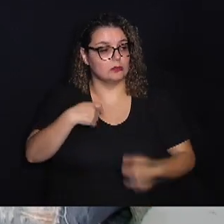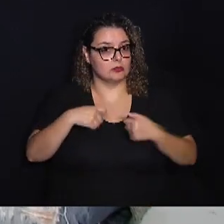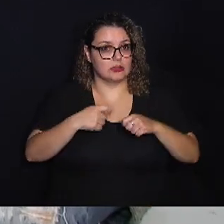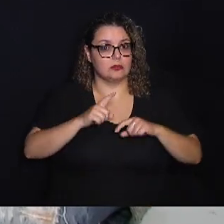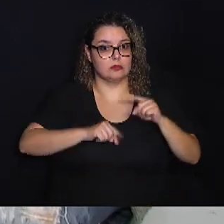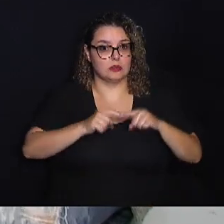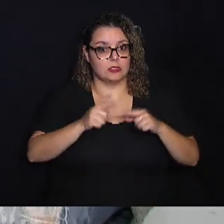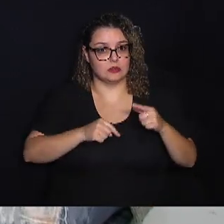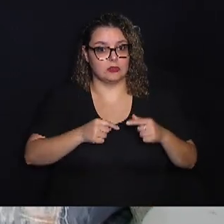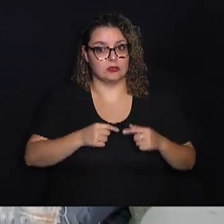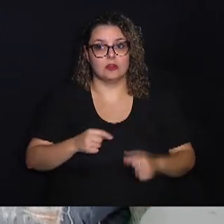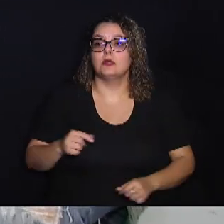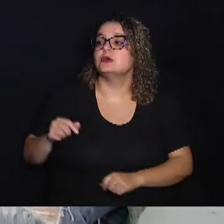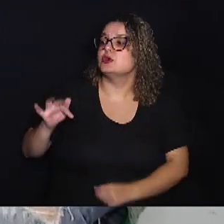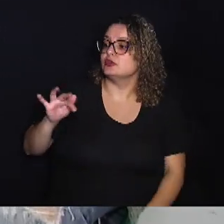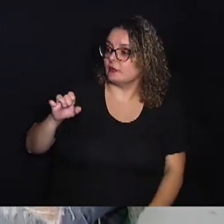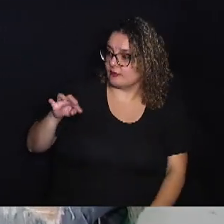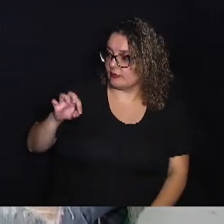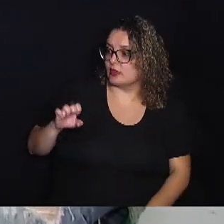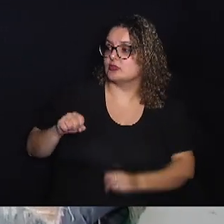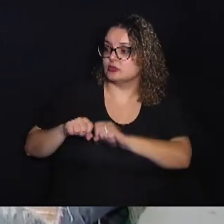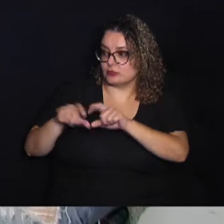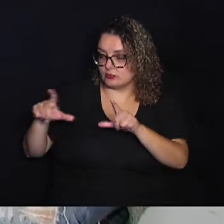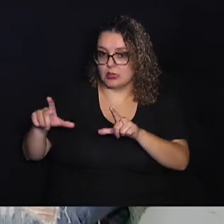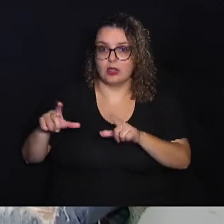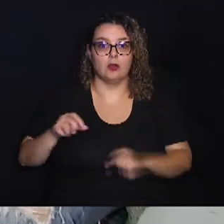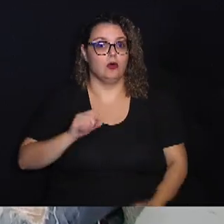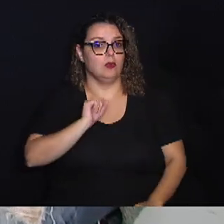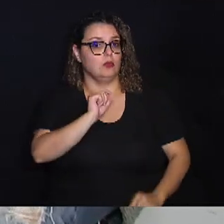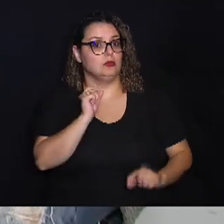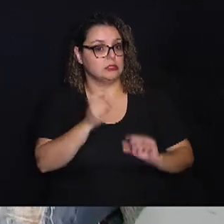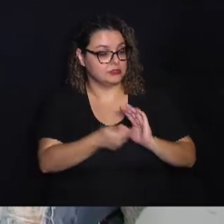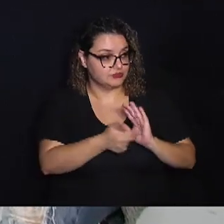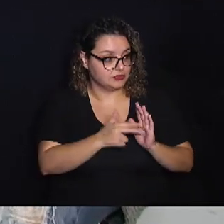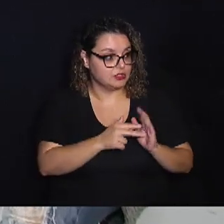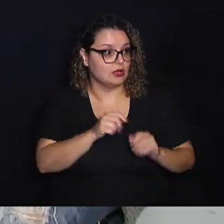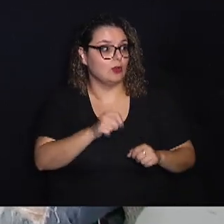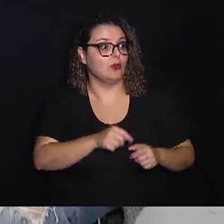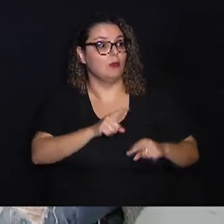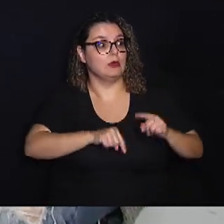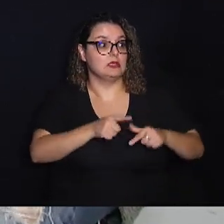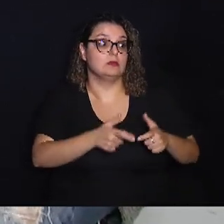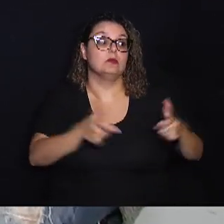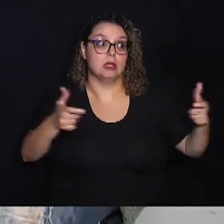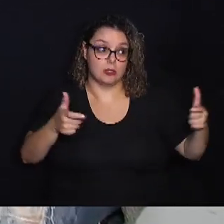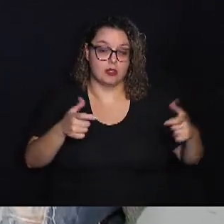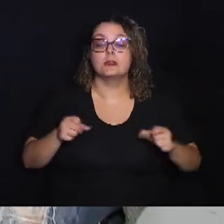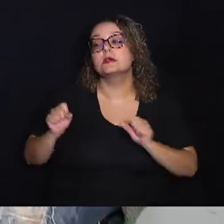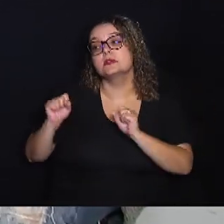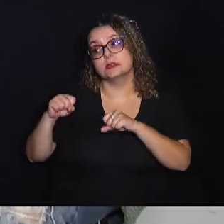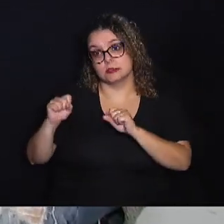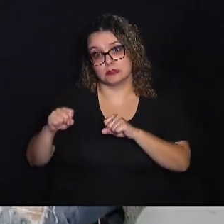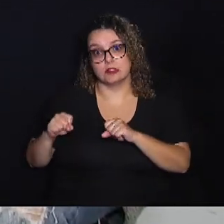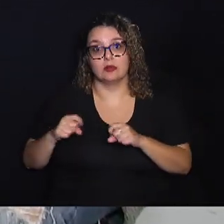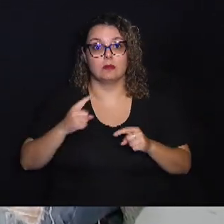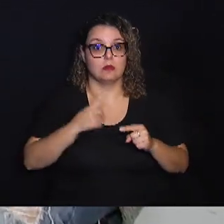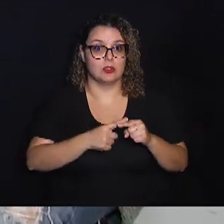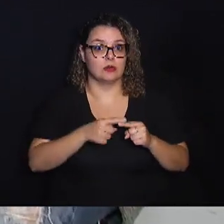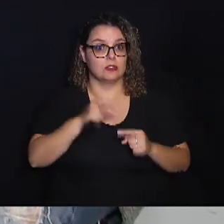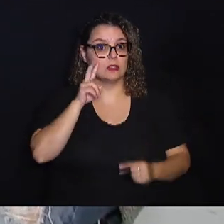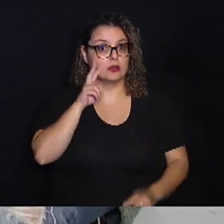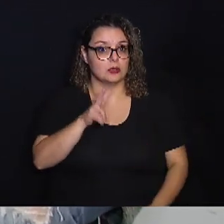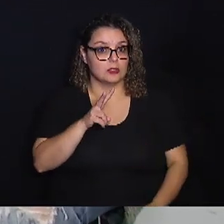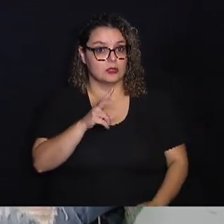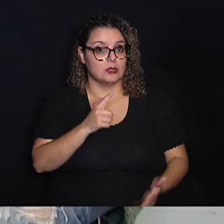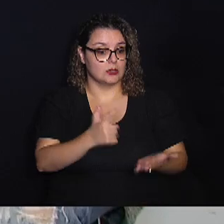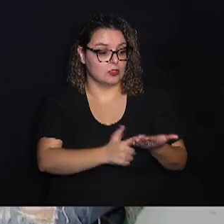de fonte ampliada. Fonte ampliada, ou seja, o material vai ser maior também, né? Sim. Porque eu estava vendo que um